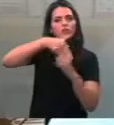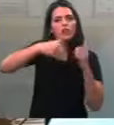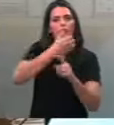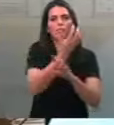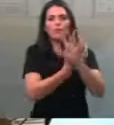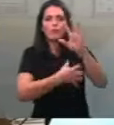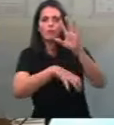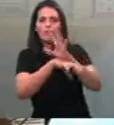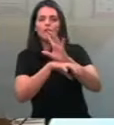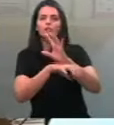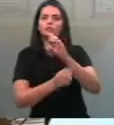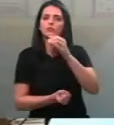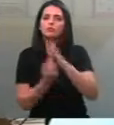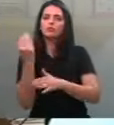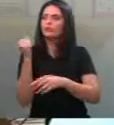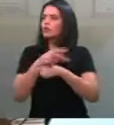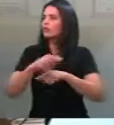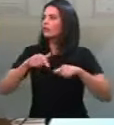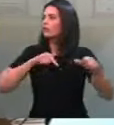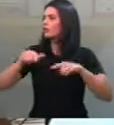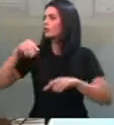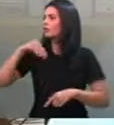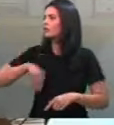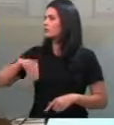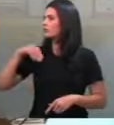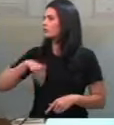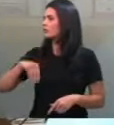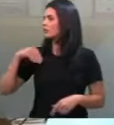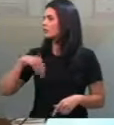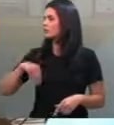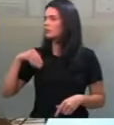de emprego e de renda.